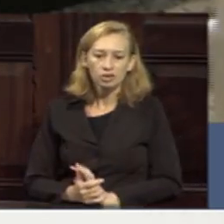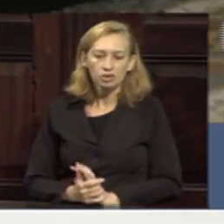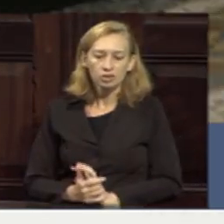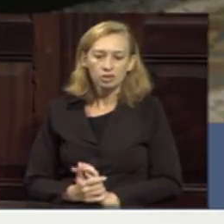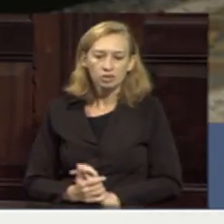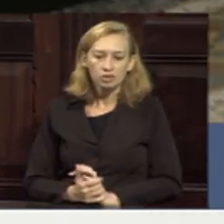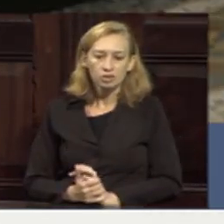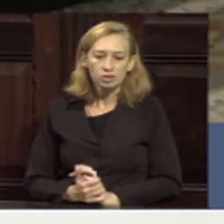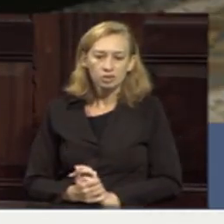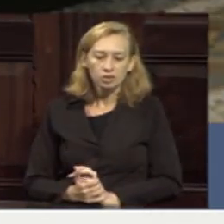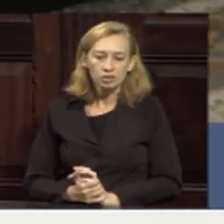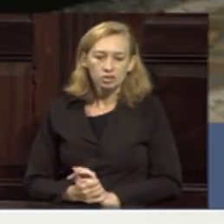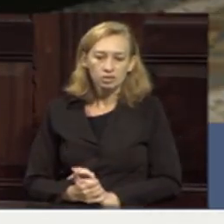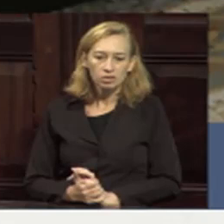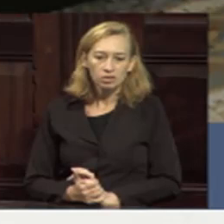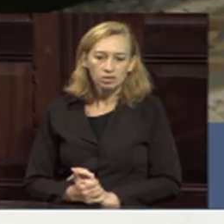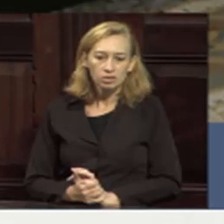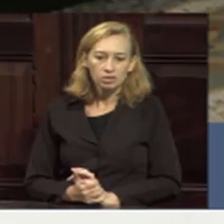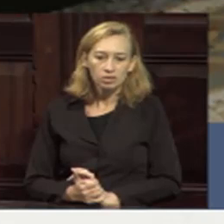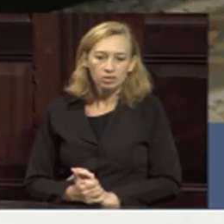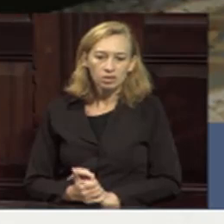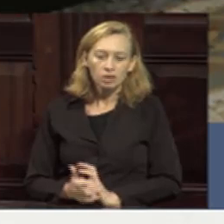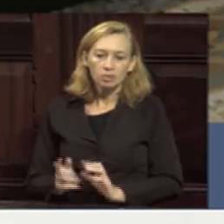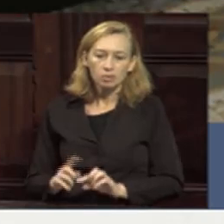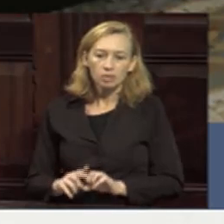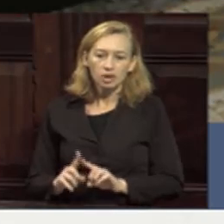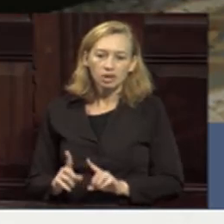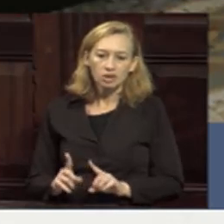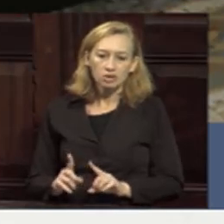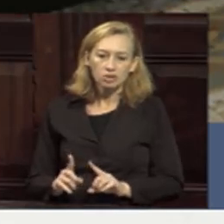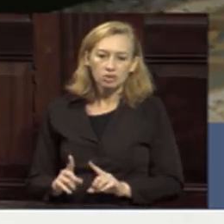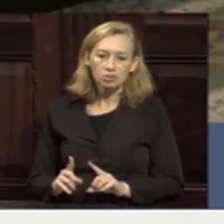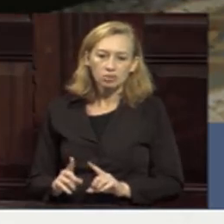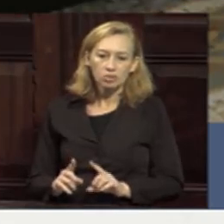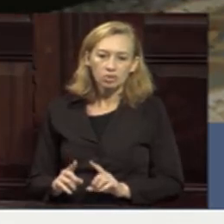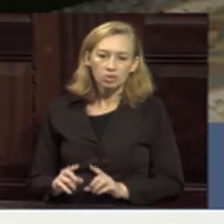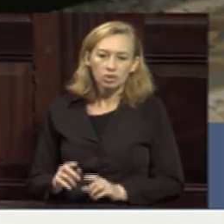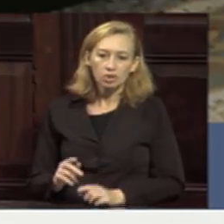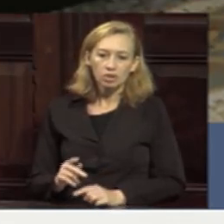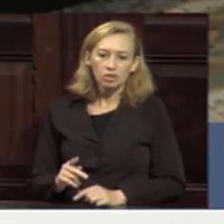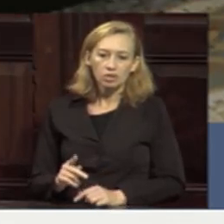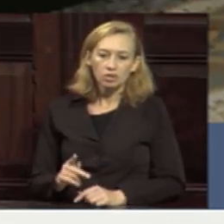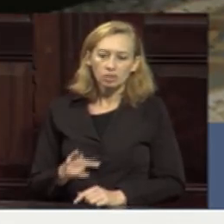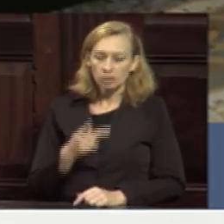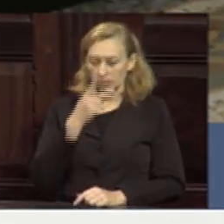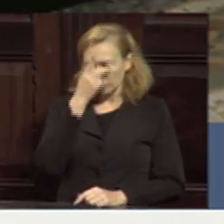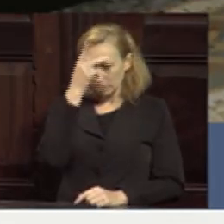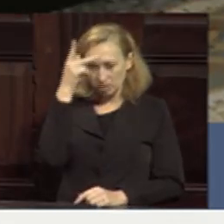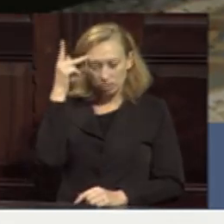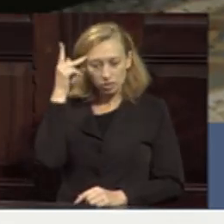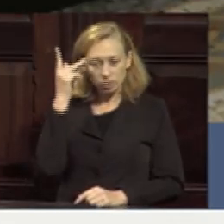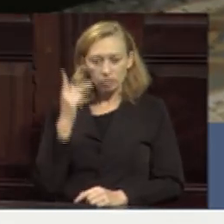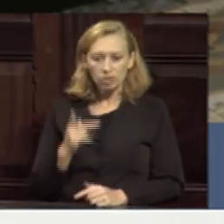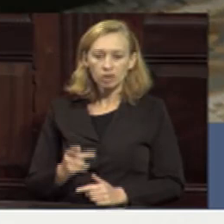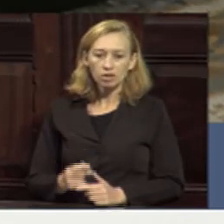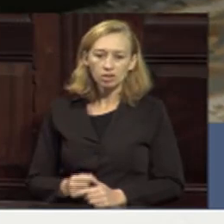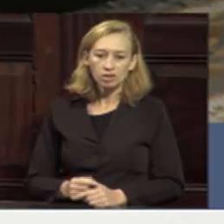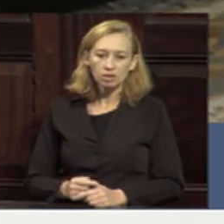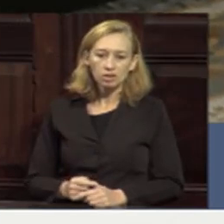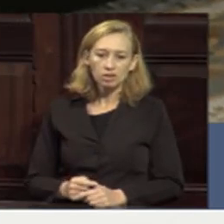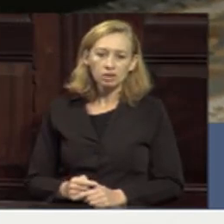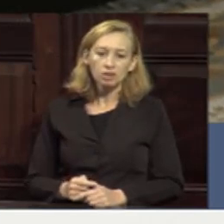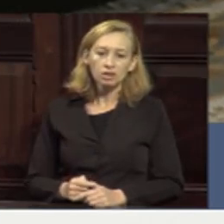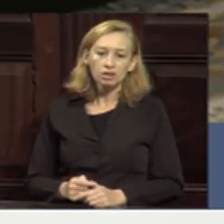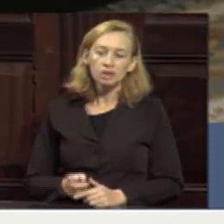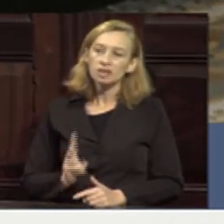IPALERJ, mas como alguém que, vez por outra, quando compareci, eu encontrava